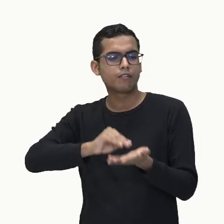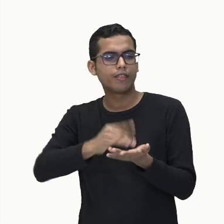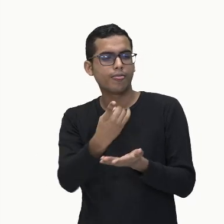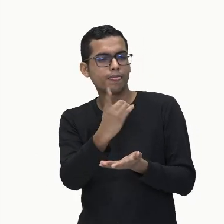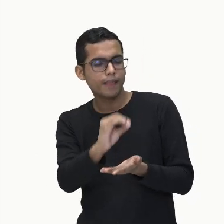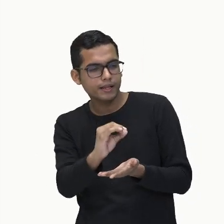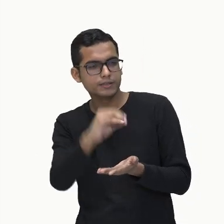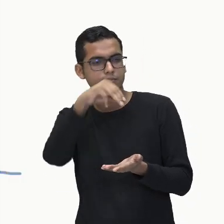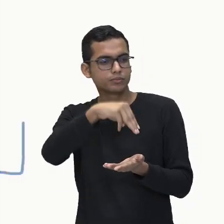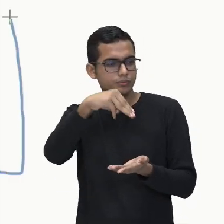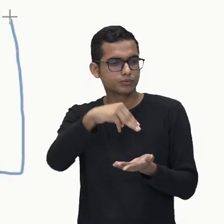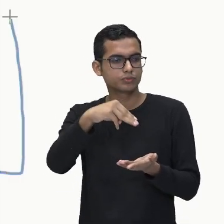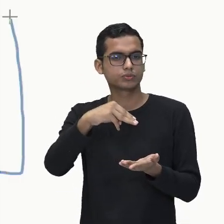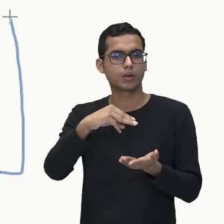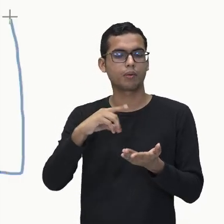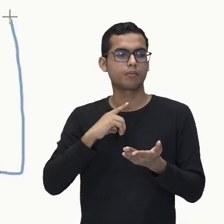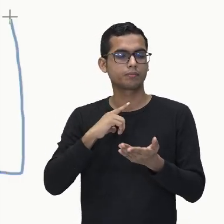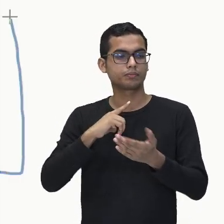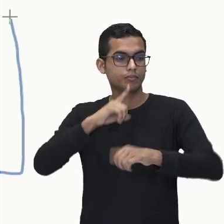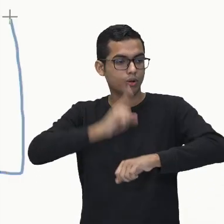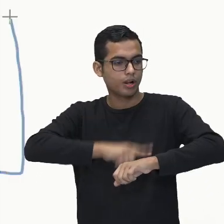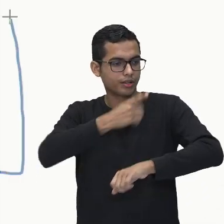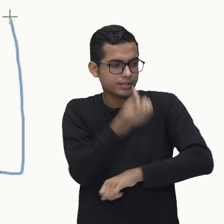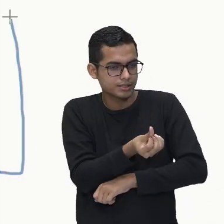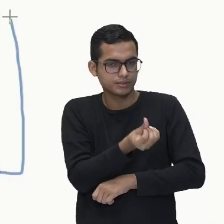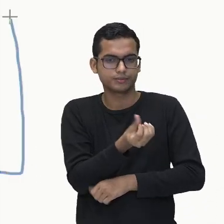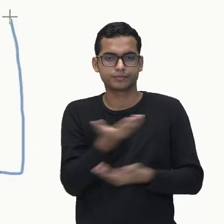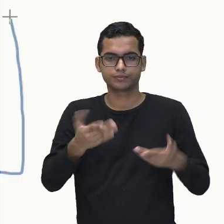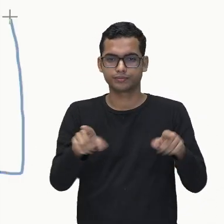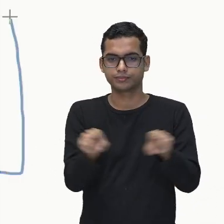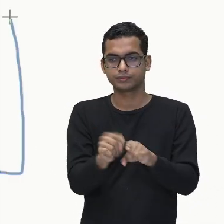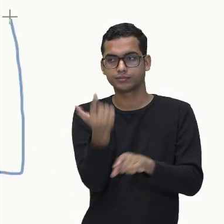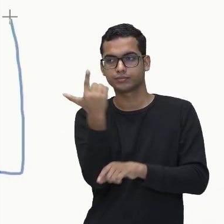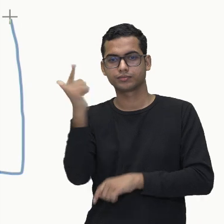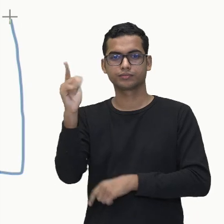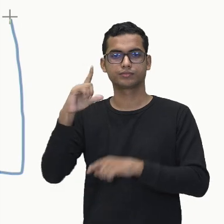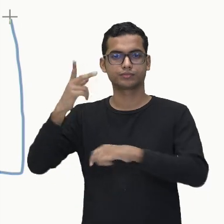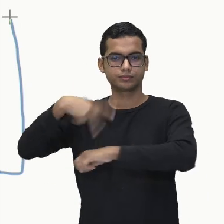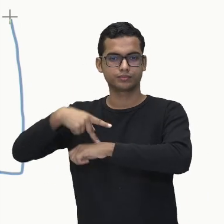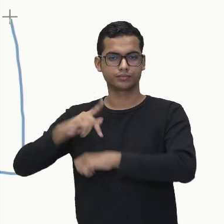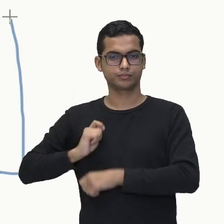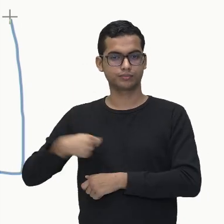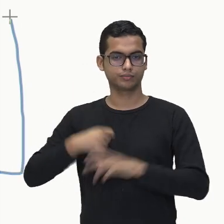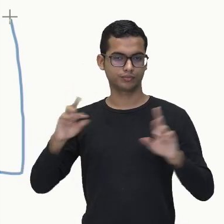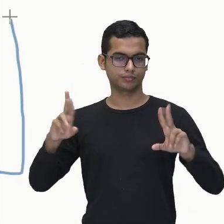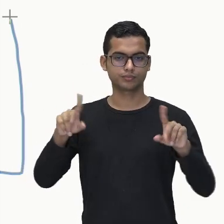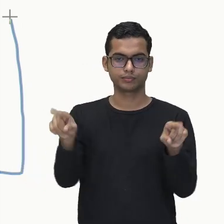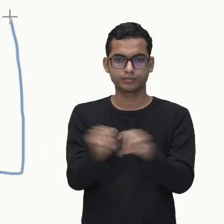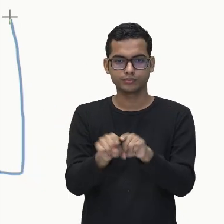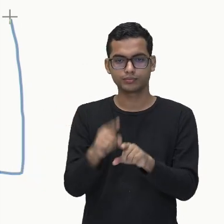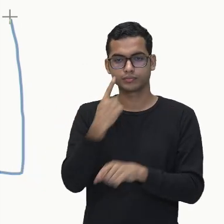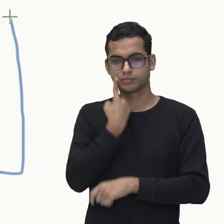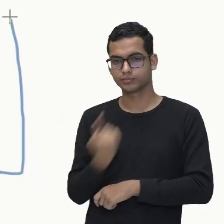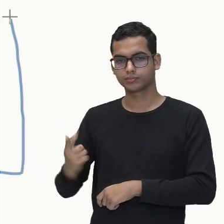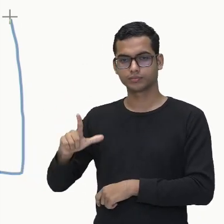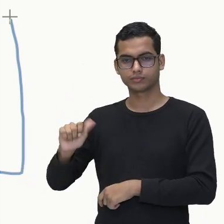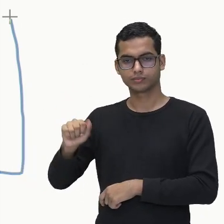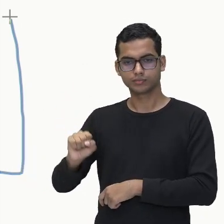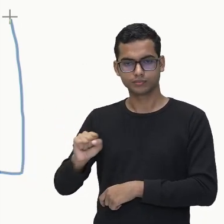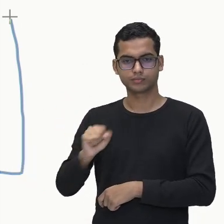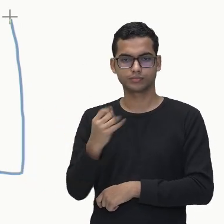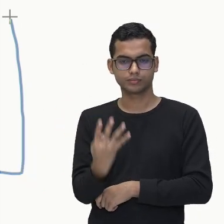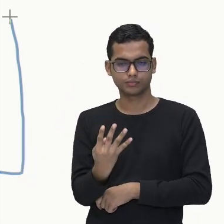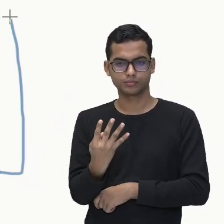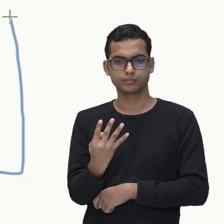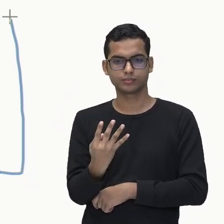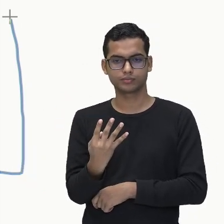10 por último tenemos aqui são 4 Men 20 seão 3:40